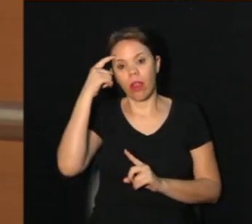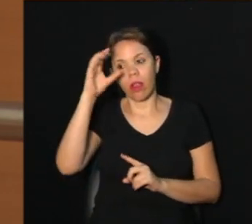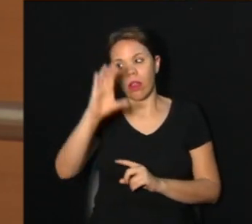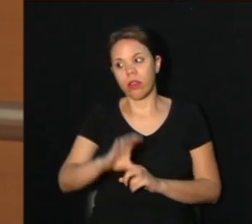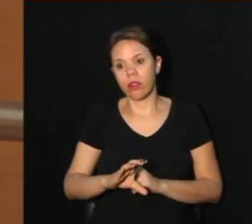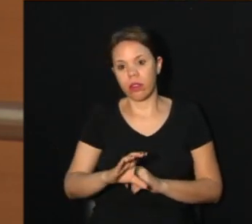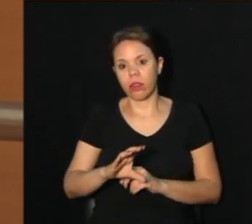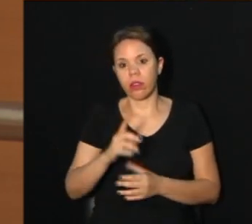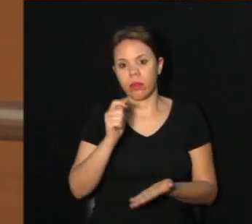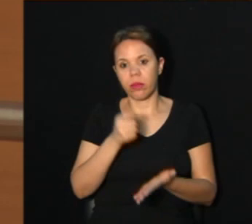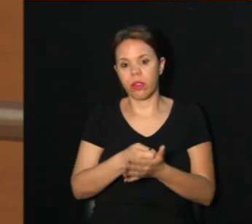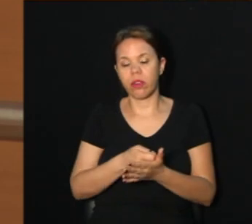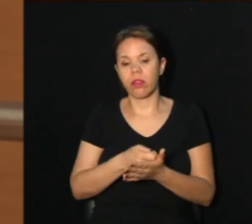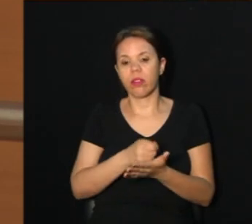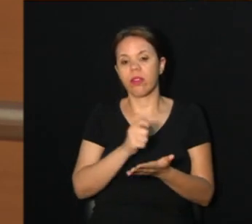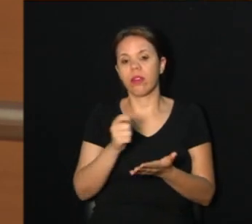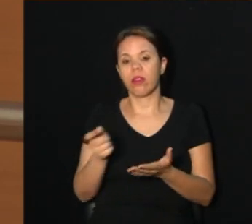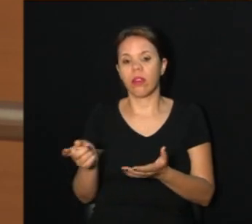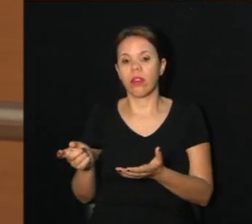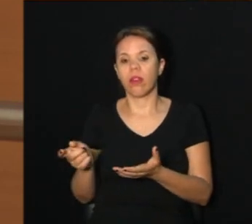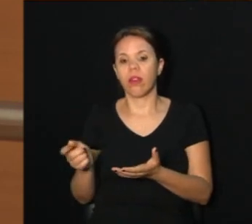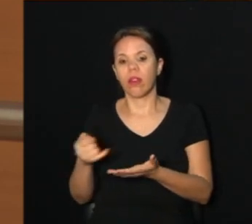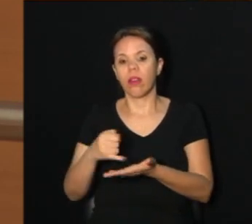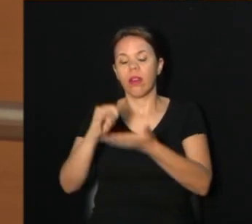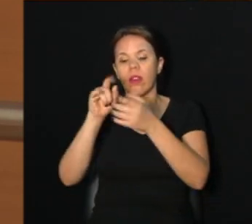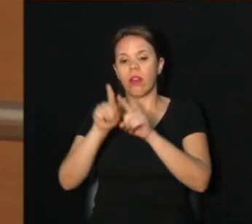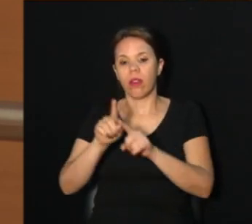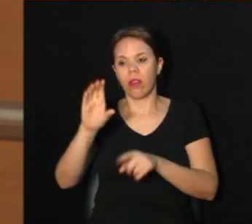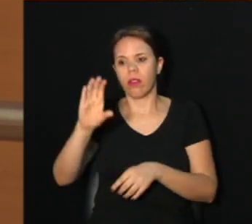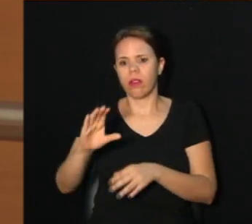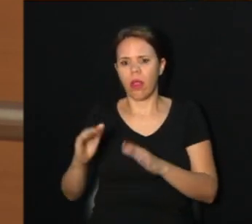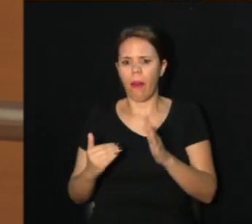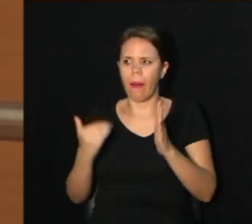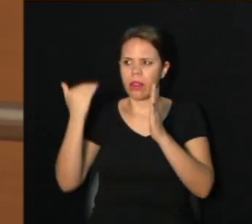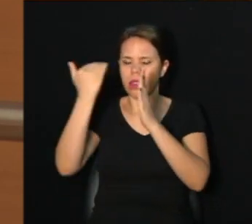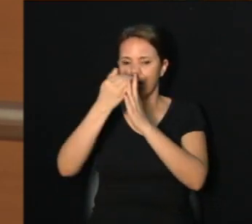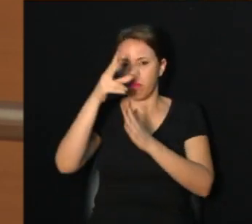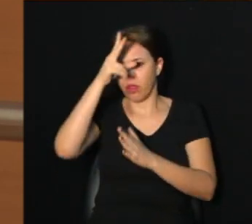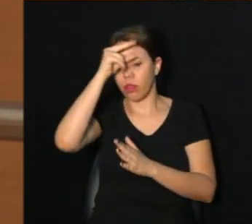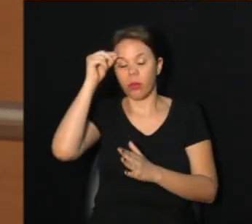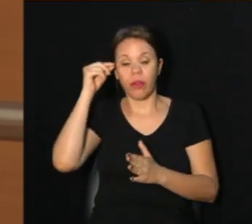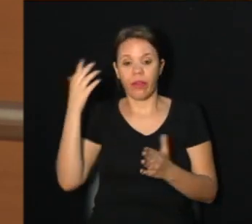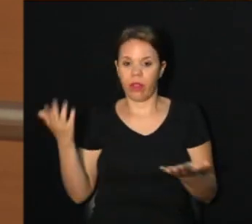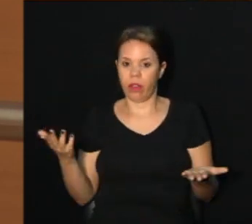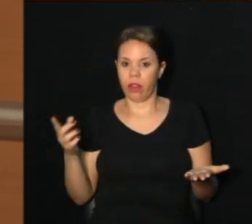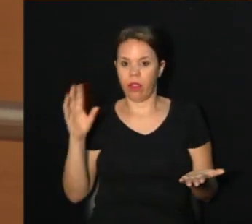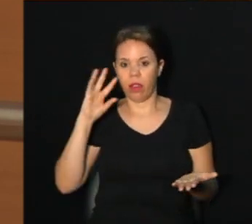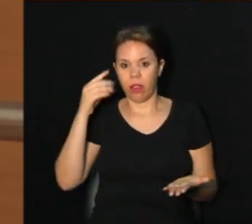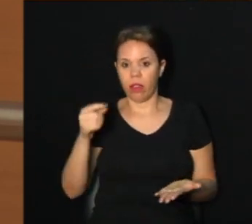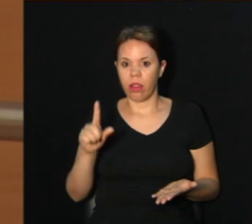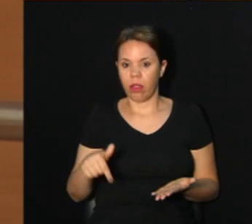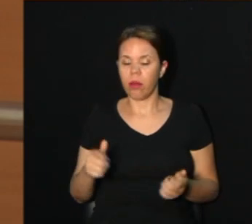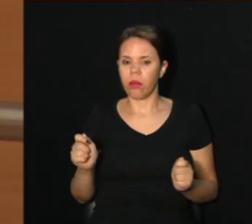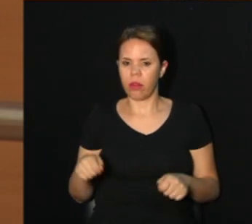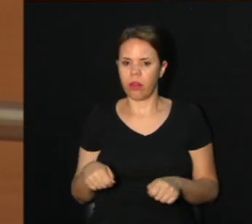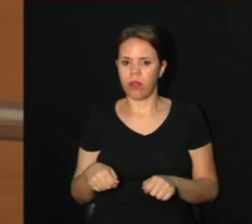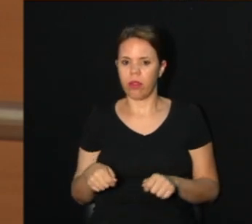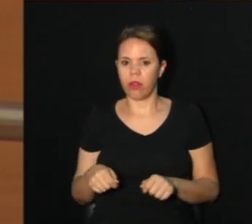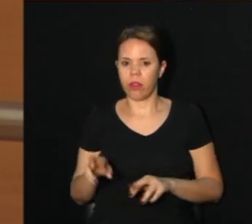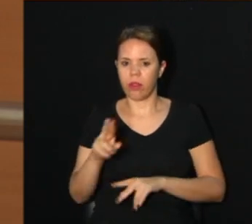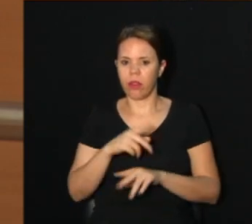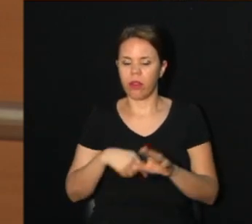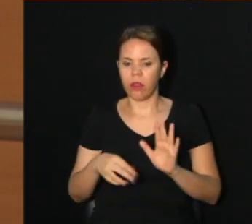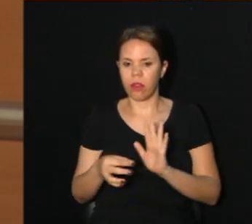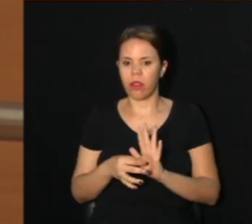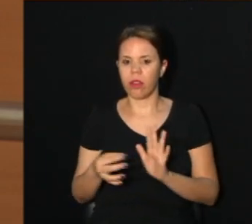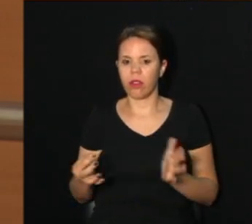do contribuinte do dia a dia, qualquer salário acima do prefeito. Precisamos entender isso. Pode-se buscar outros caminhos? Podemos. Eu vou citar como